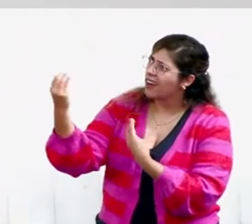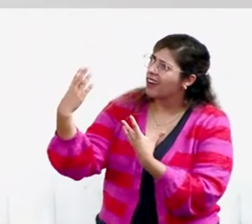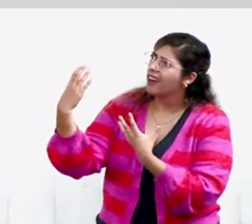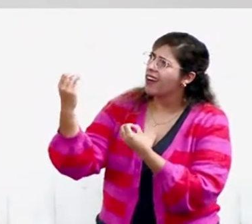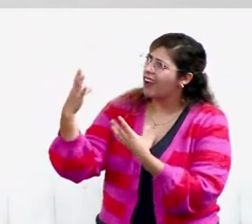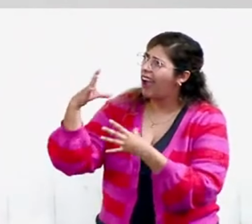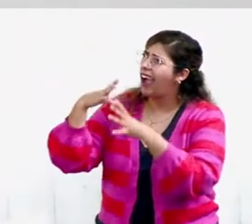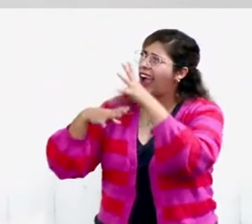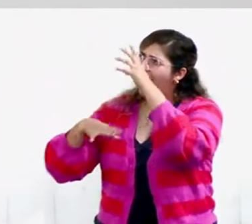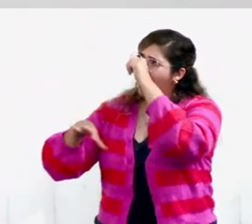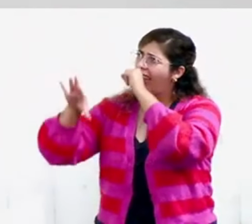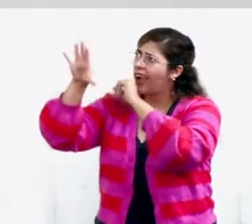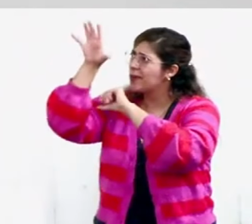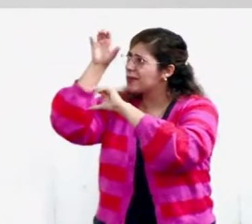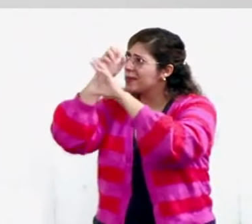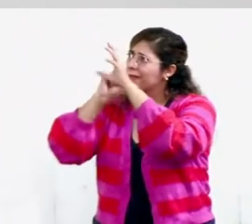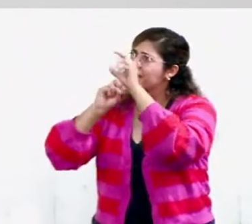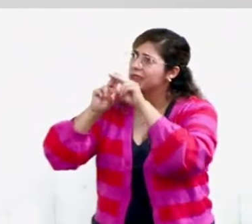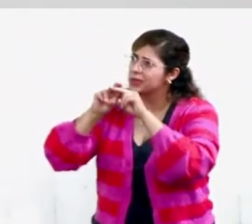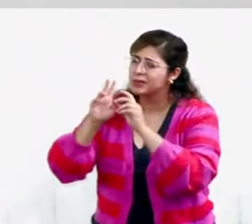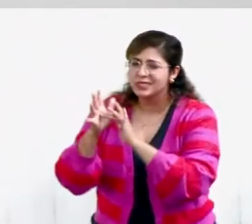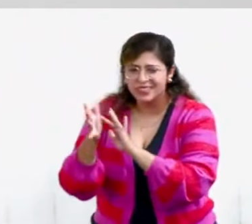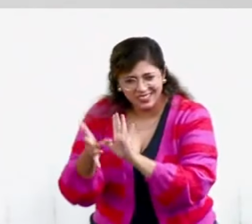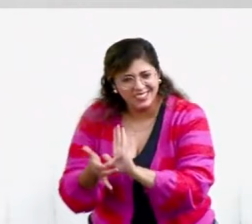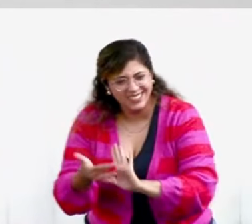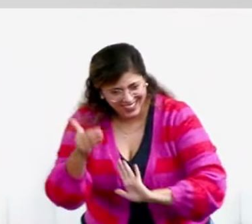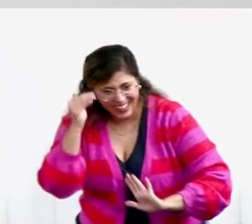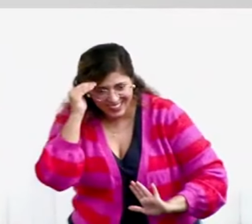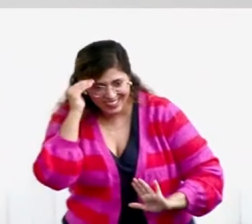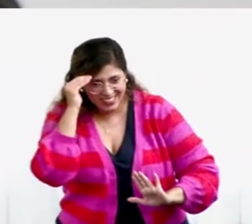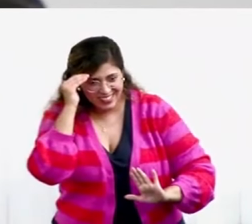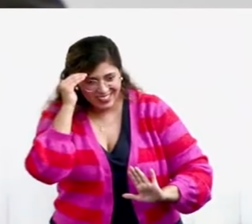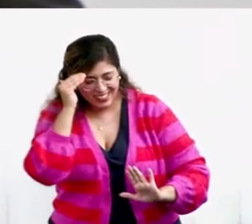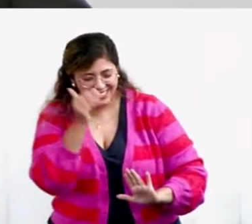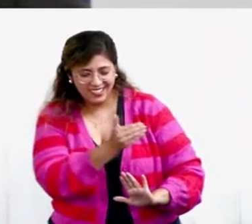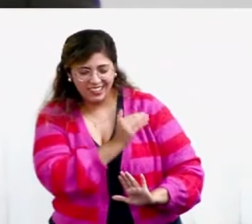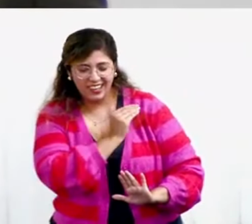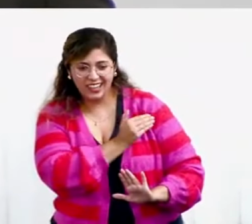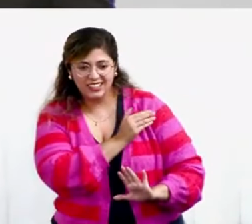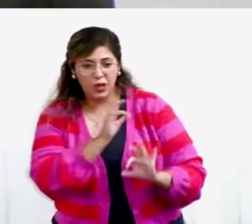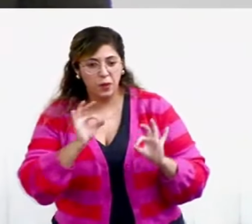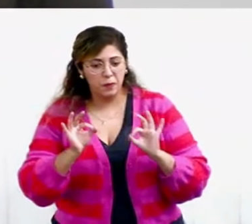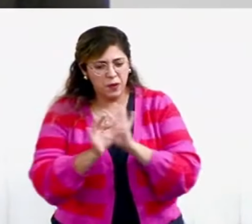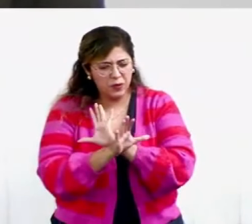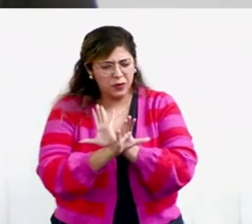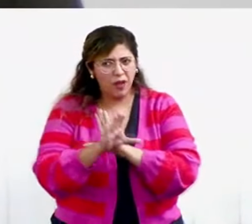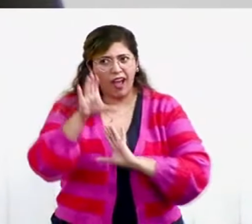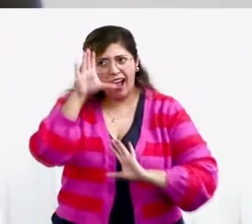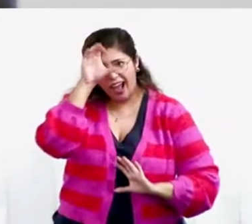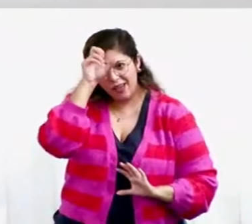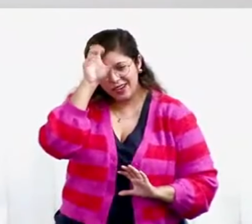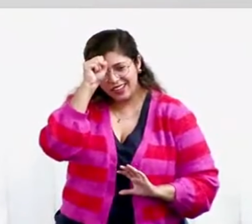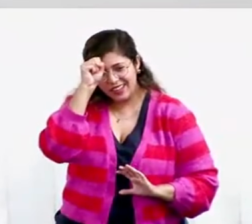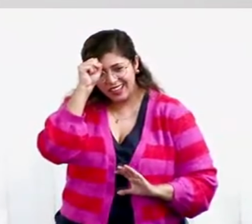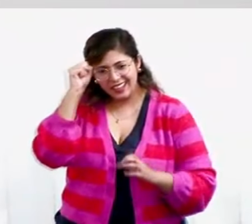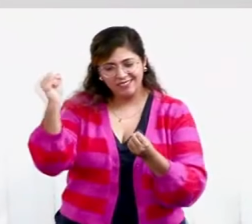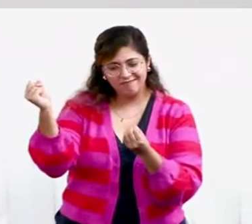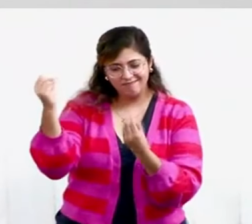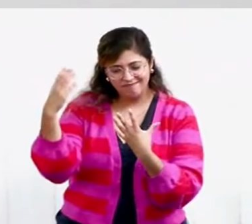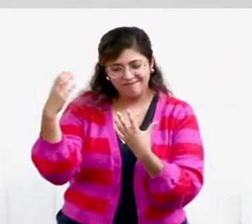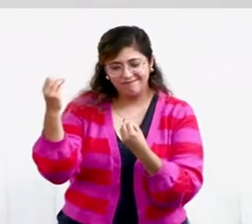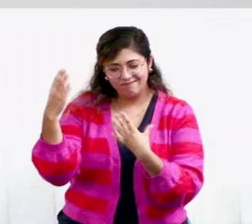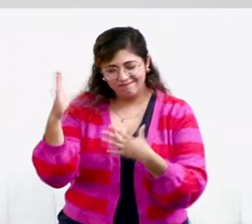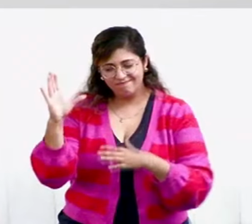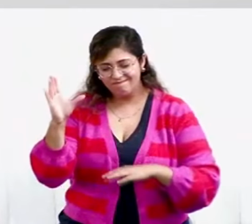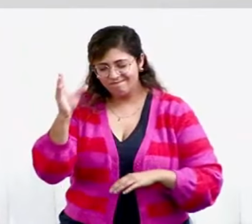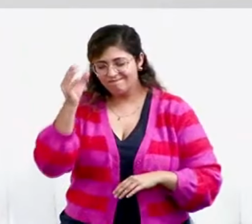ensinado sobre Cristo. É isso que ele diz no verso 20 e 21. Mas não foi assim que